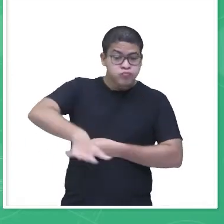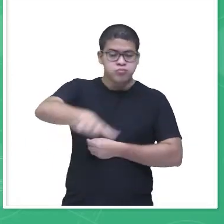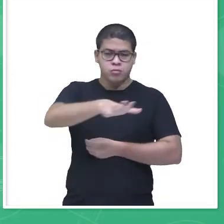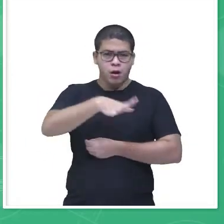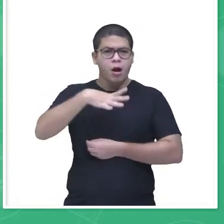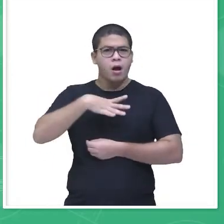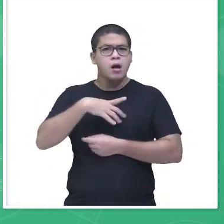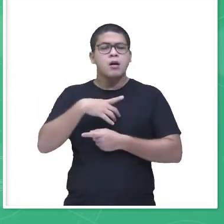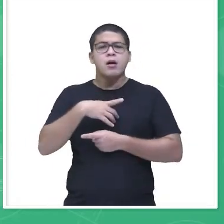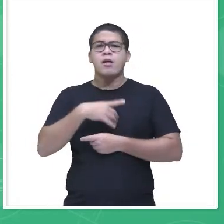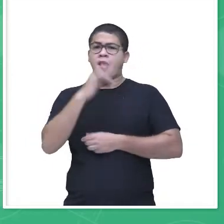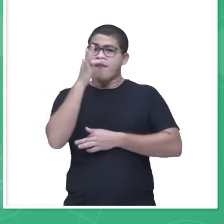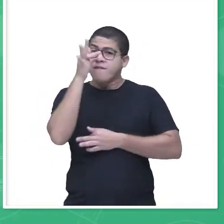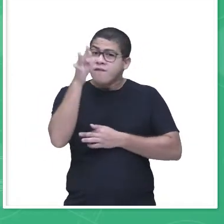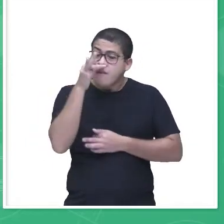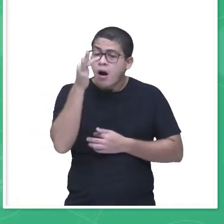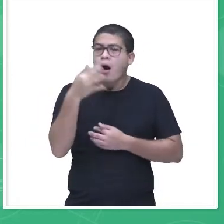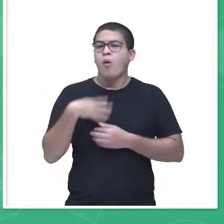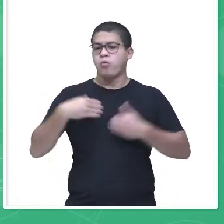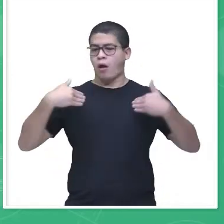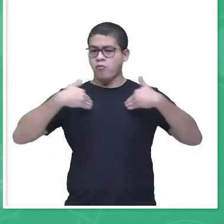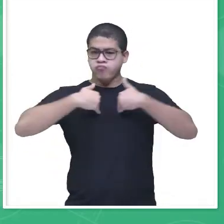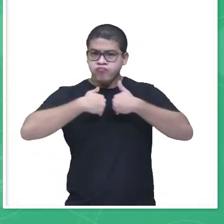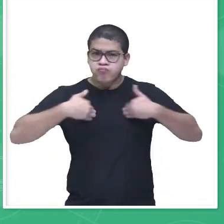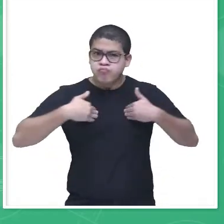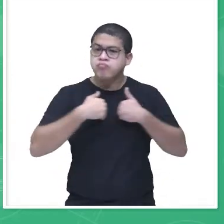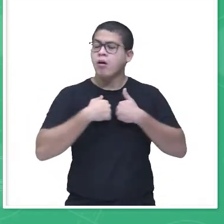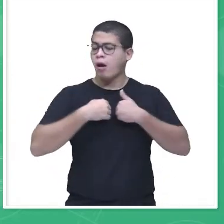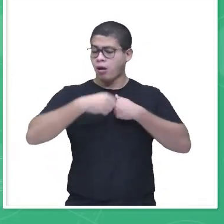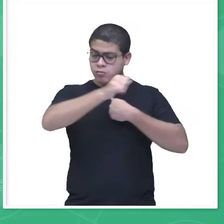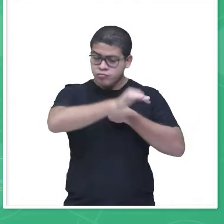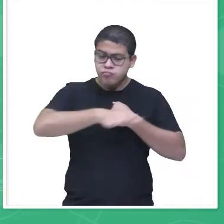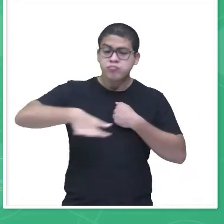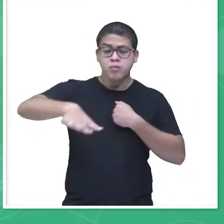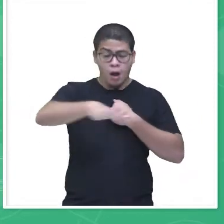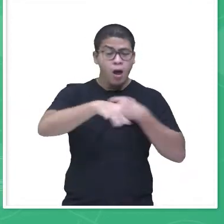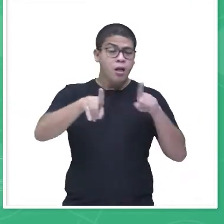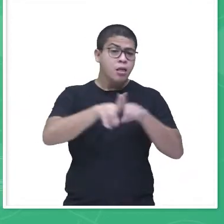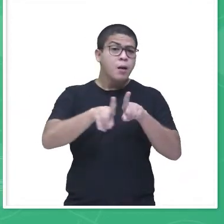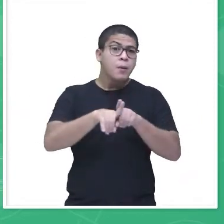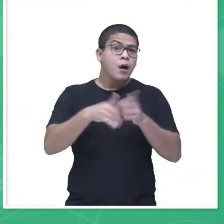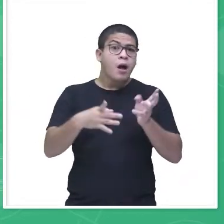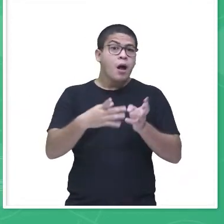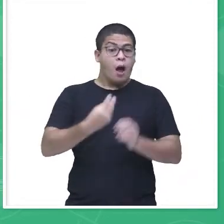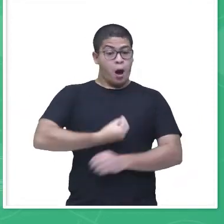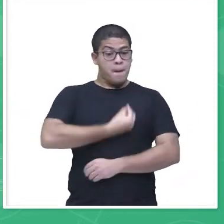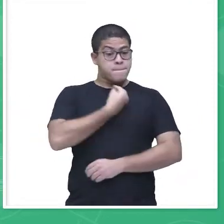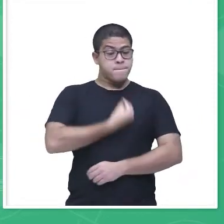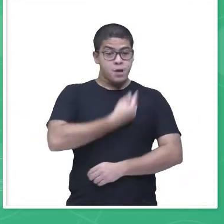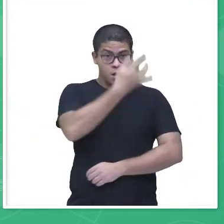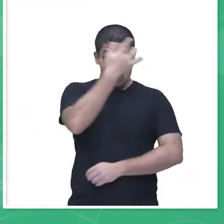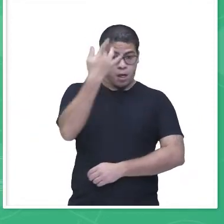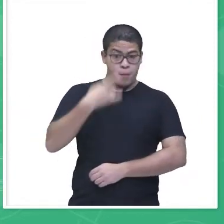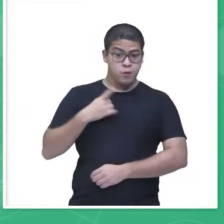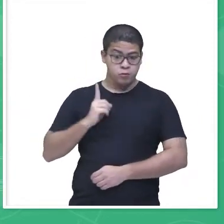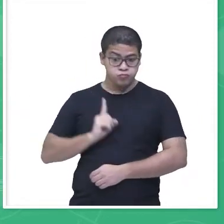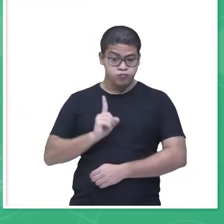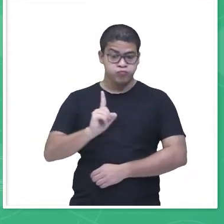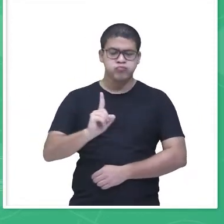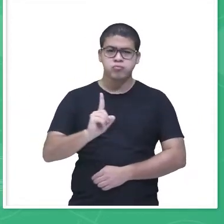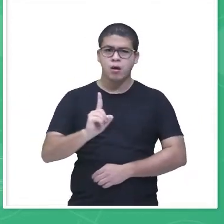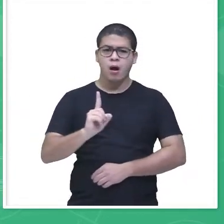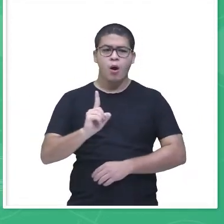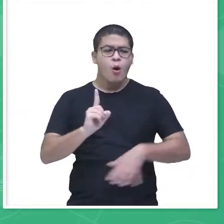de fauna, de flora. Só que a nossa presença acaba por muitas vezes acabar com